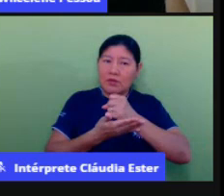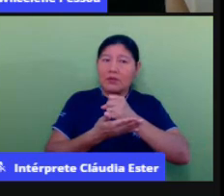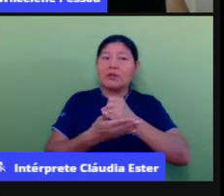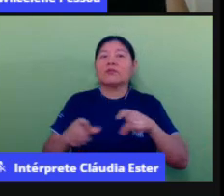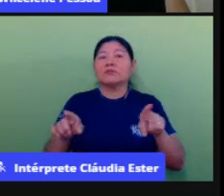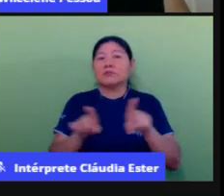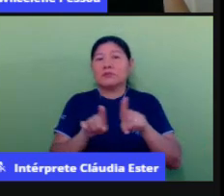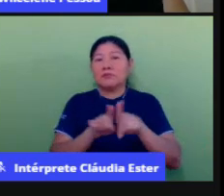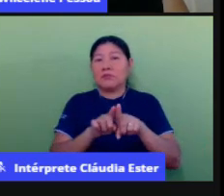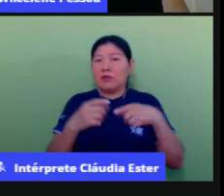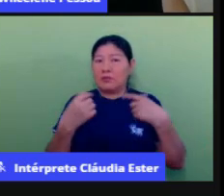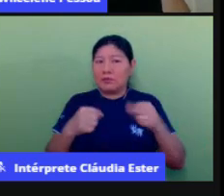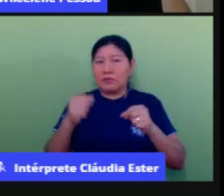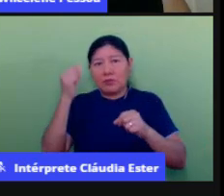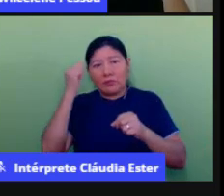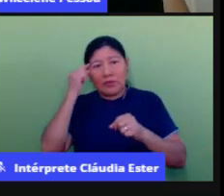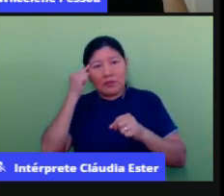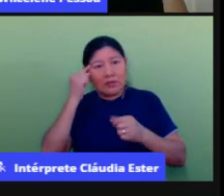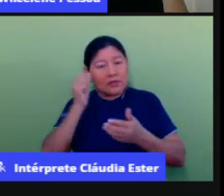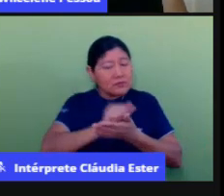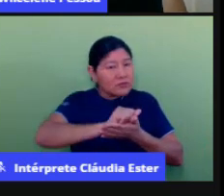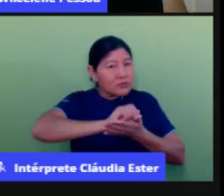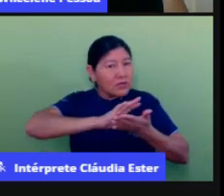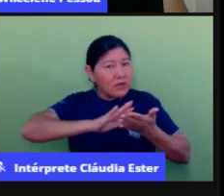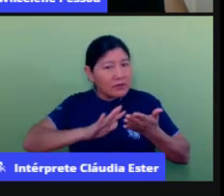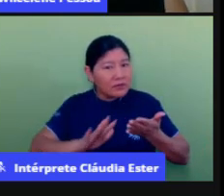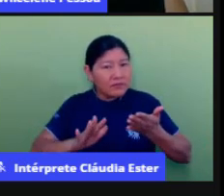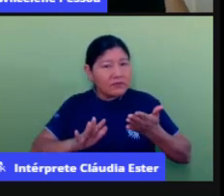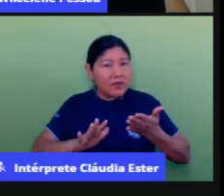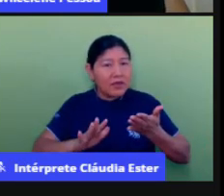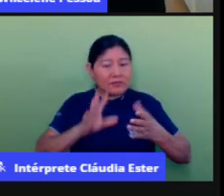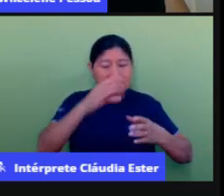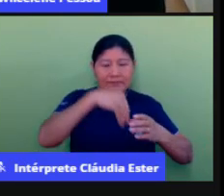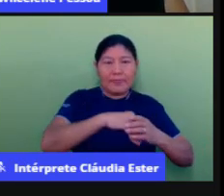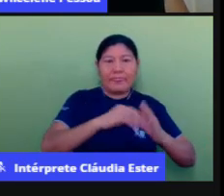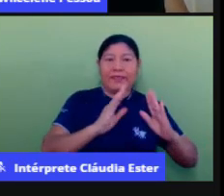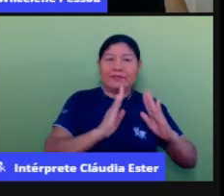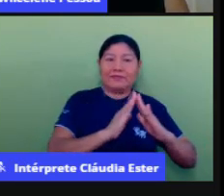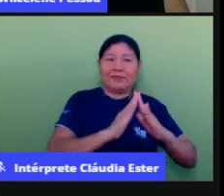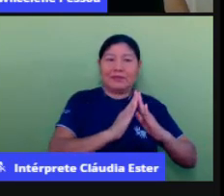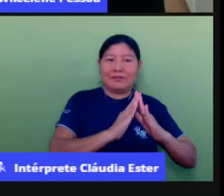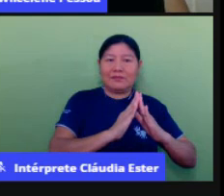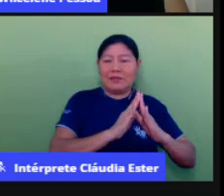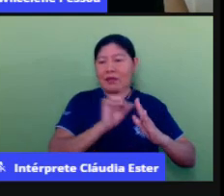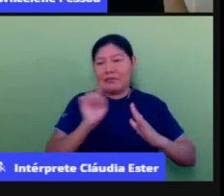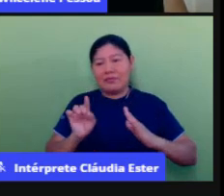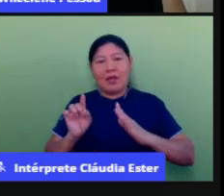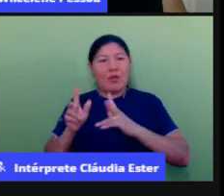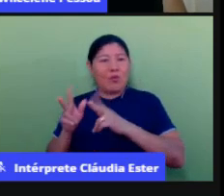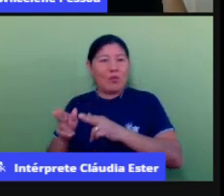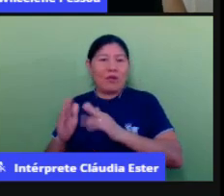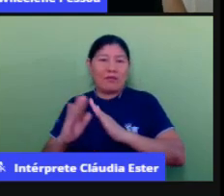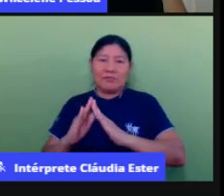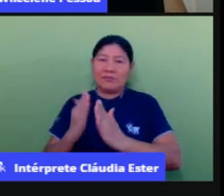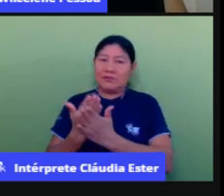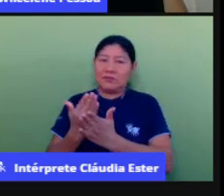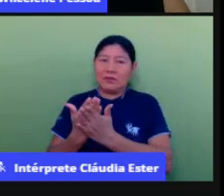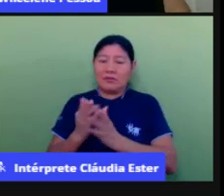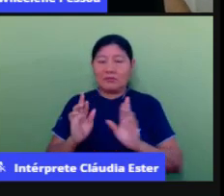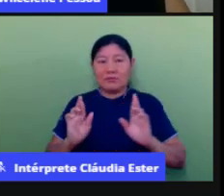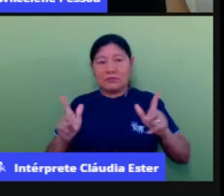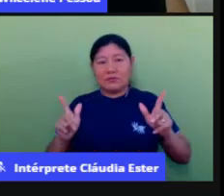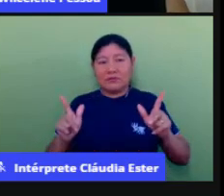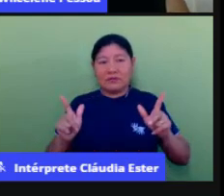quê? Atividades em espaços domésticos, em espaços não escolares, então não serão pensadas da mesma forma, não